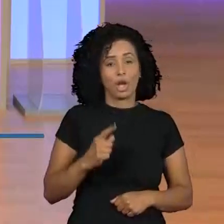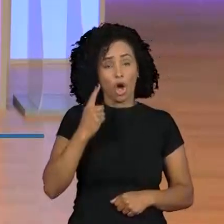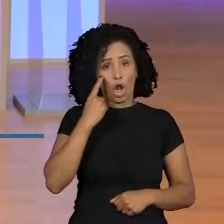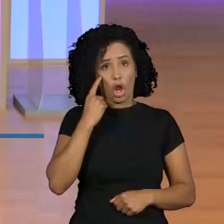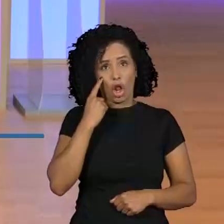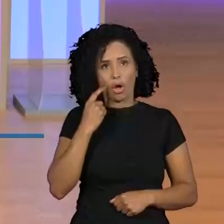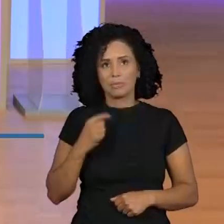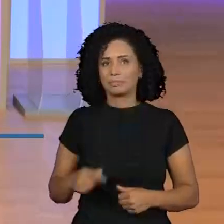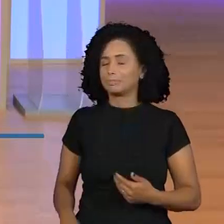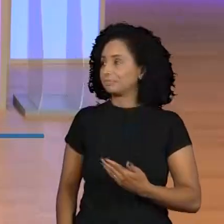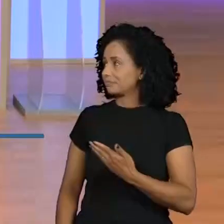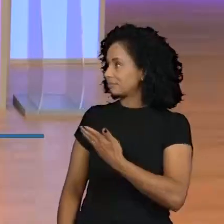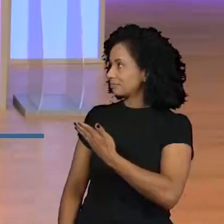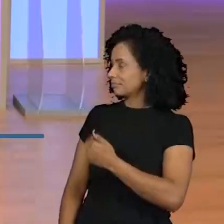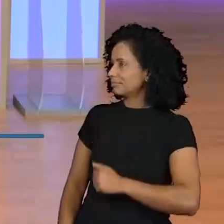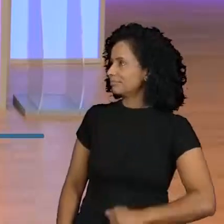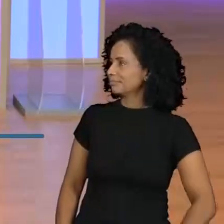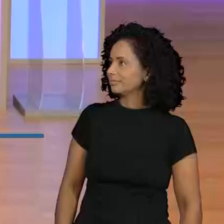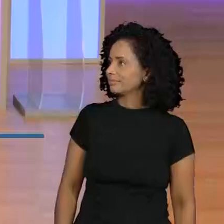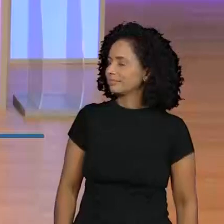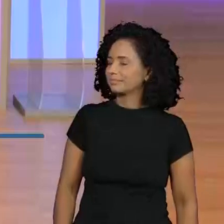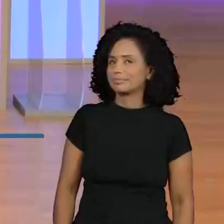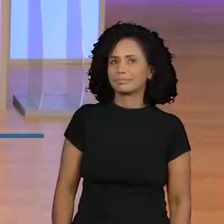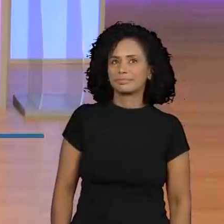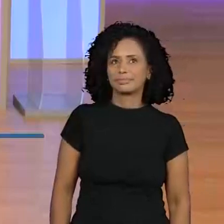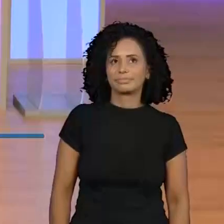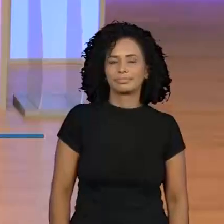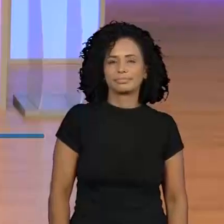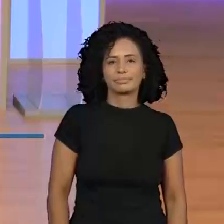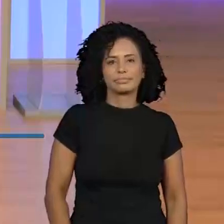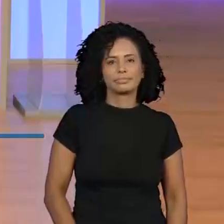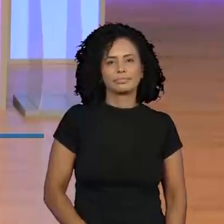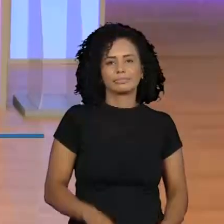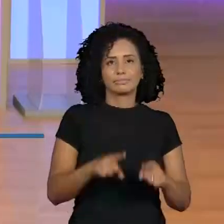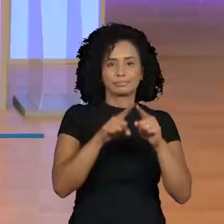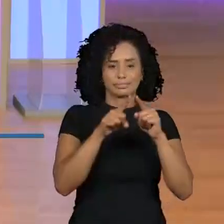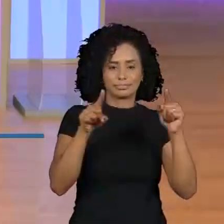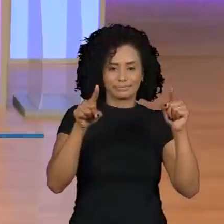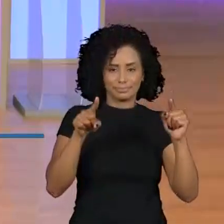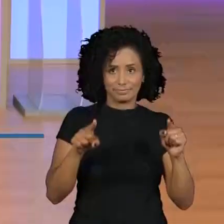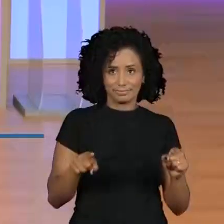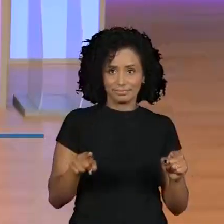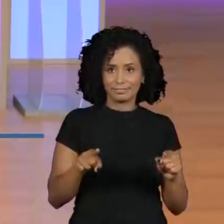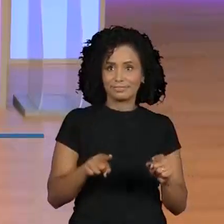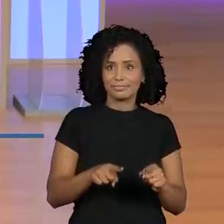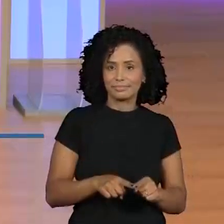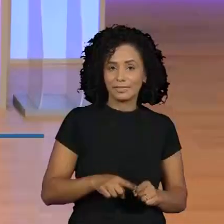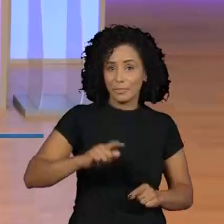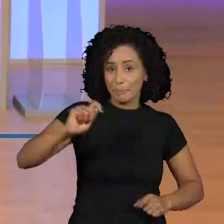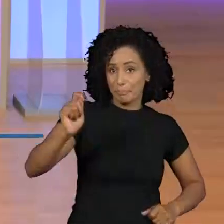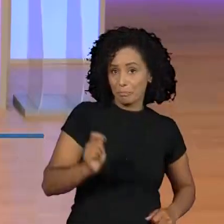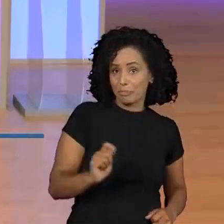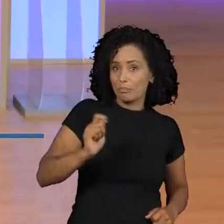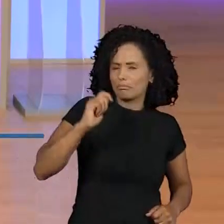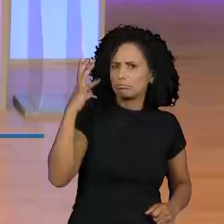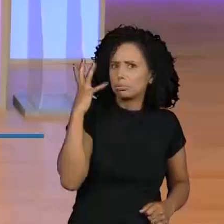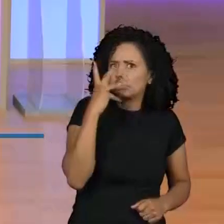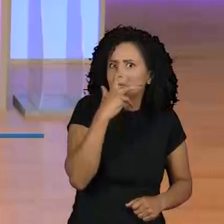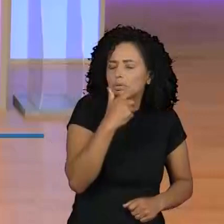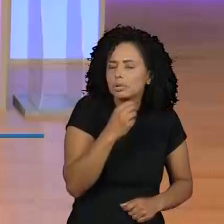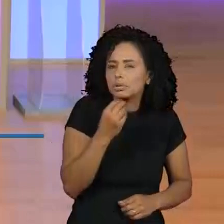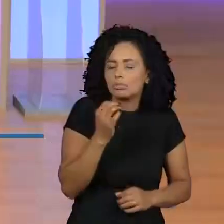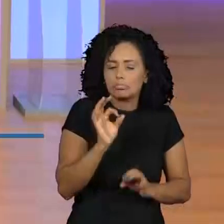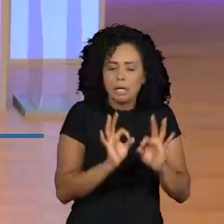Pode sim, professora. Olha só, nós temos aqui um pipa bem bonito. Sim. E esse pipa, ele foi construído com papel